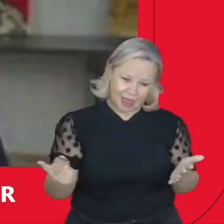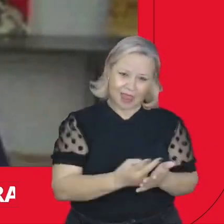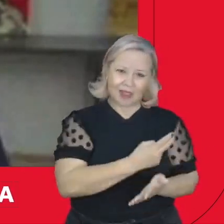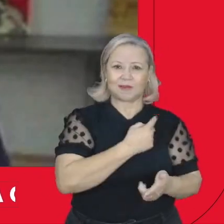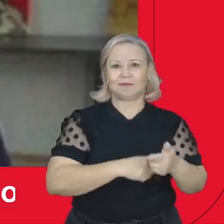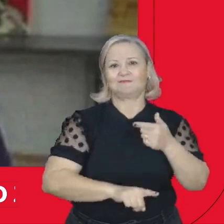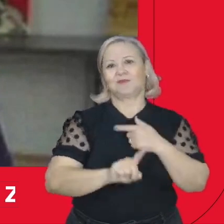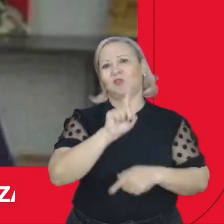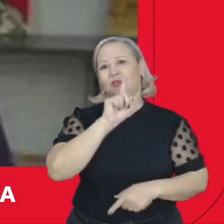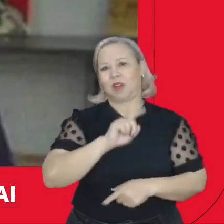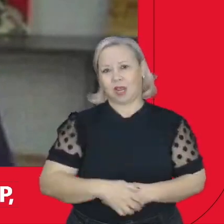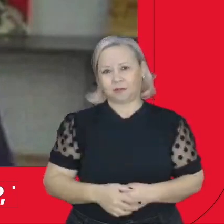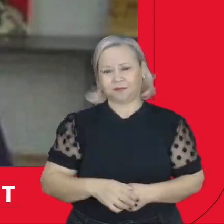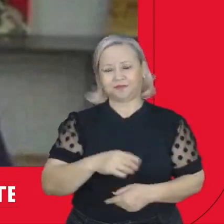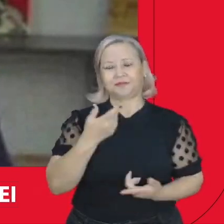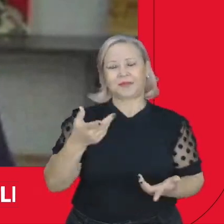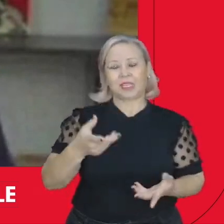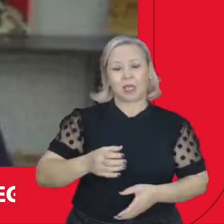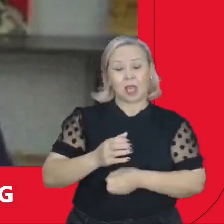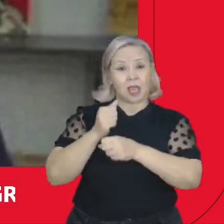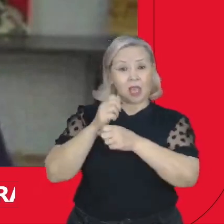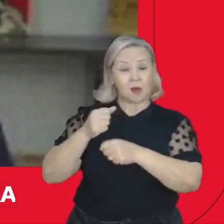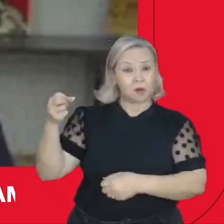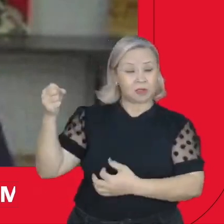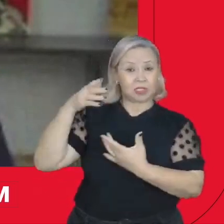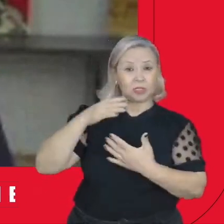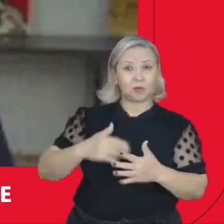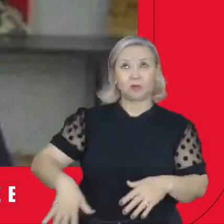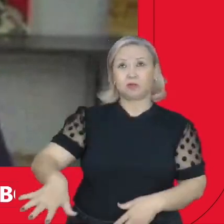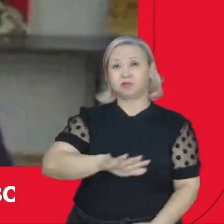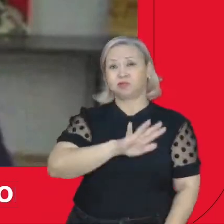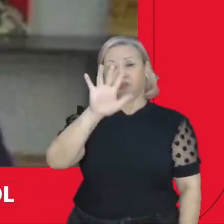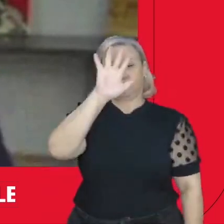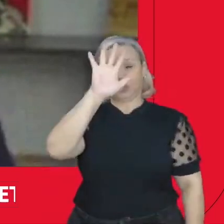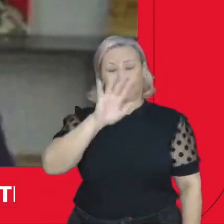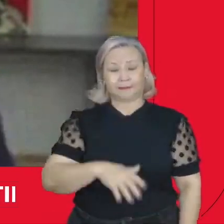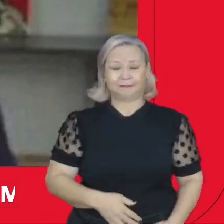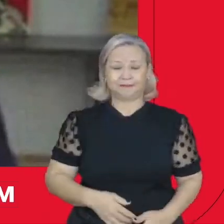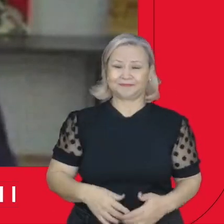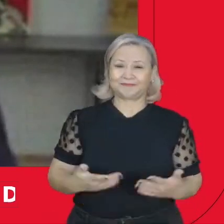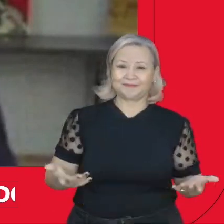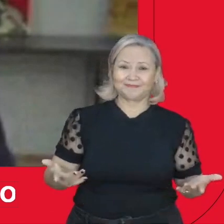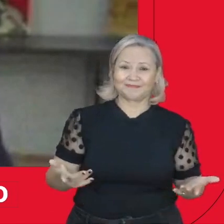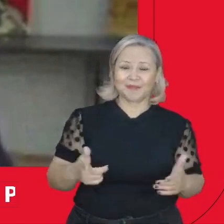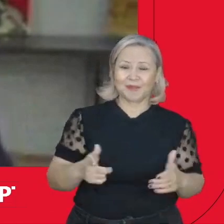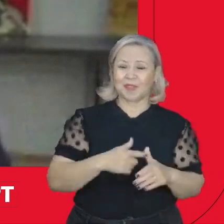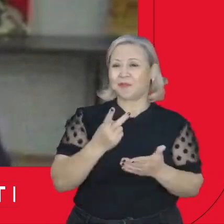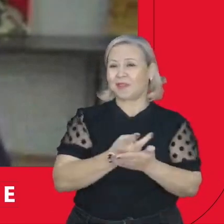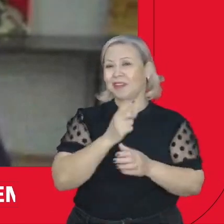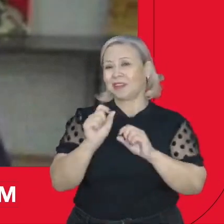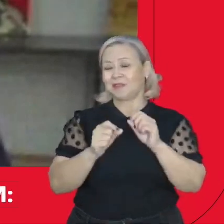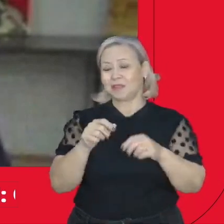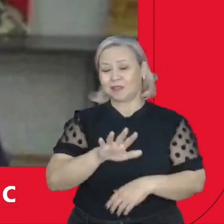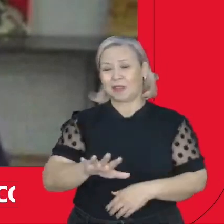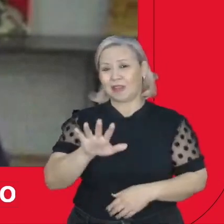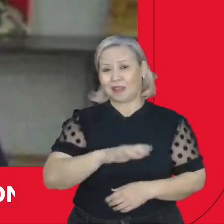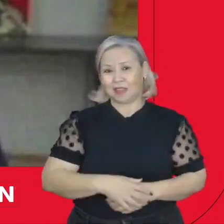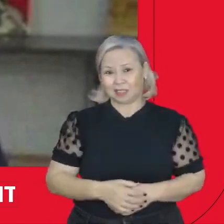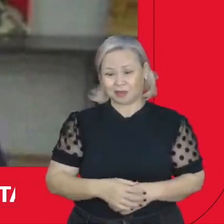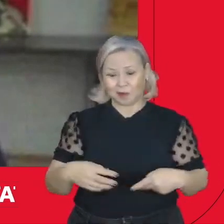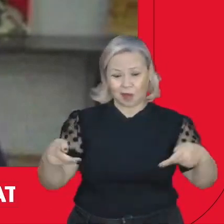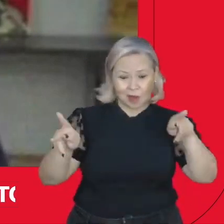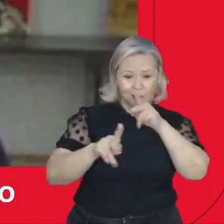oposto. A tarifa da luz foi para as alturas. No primeiro vento que deu em Porto Alegre, na região metropolitana, a nossa